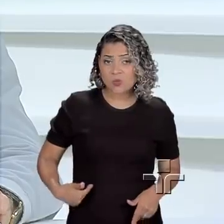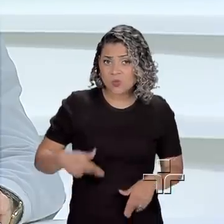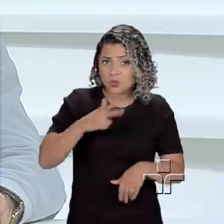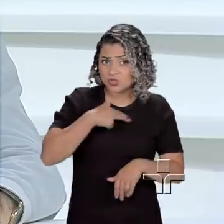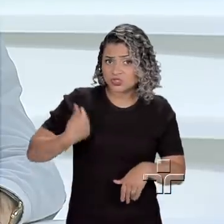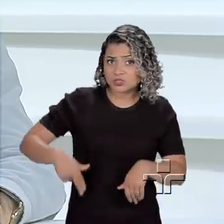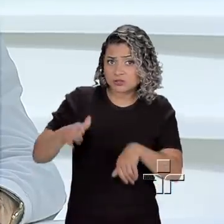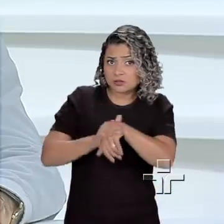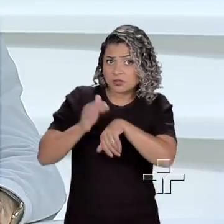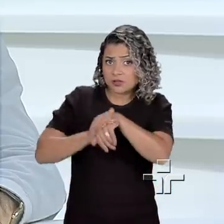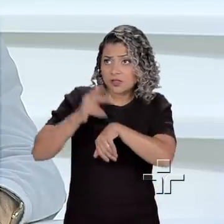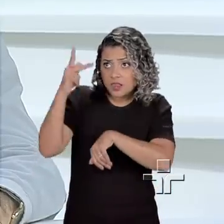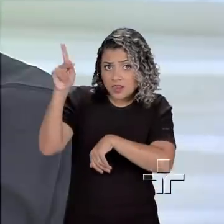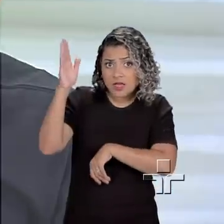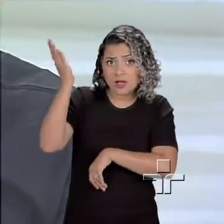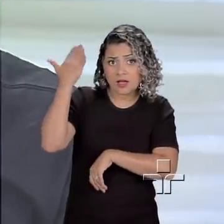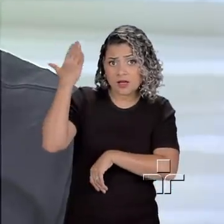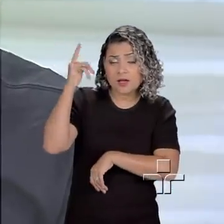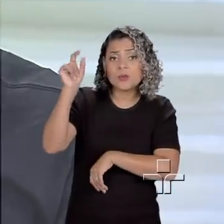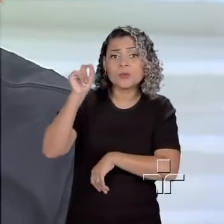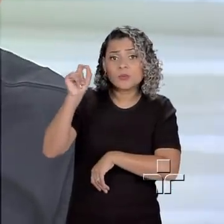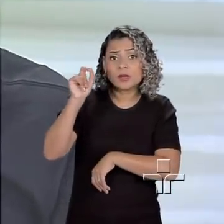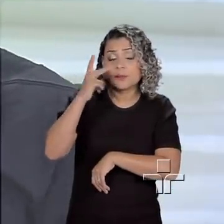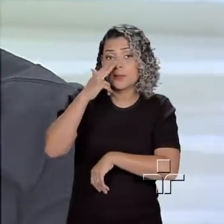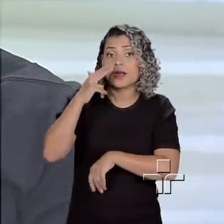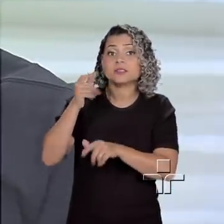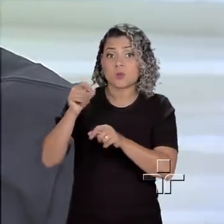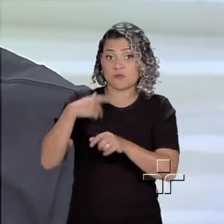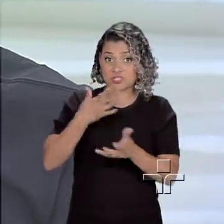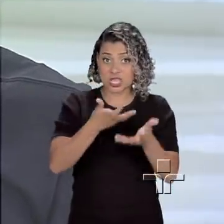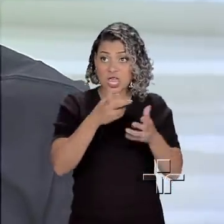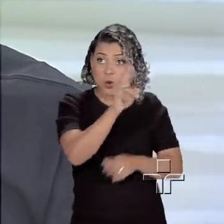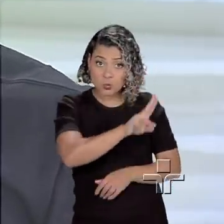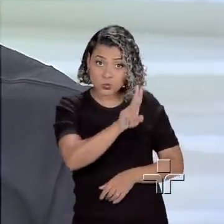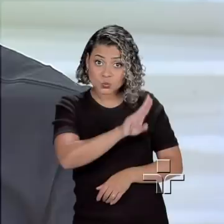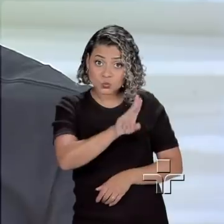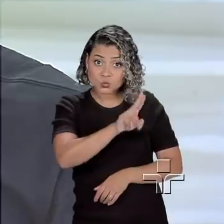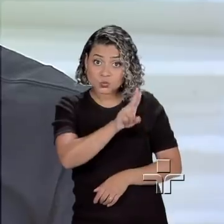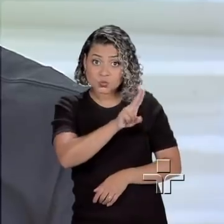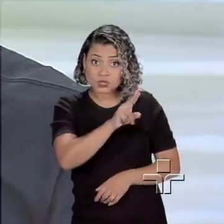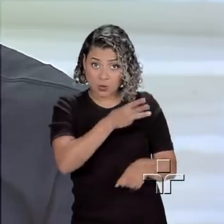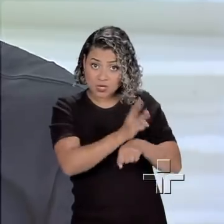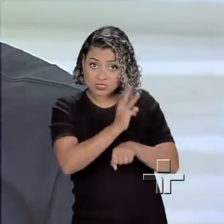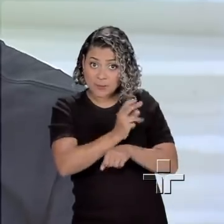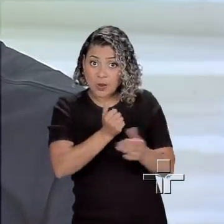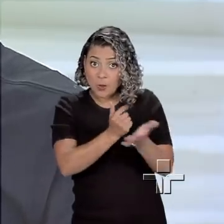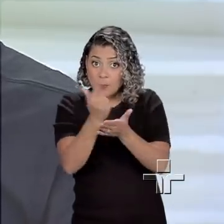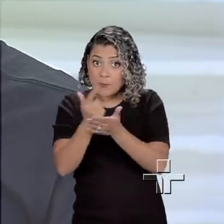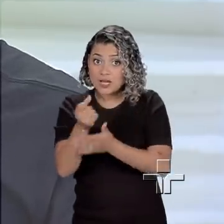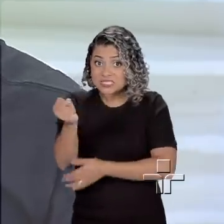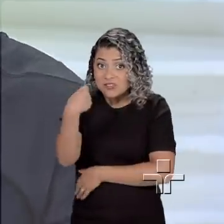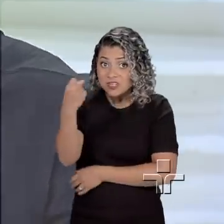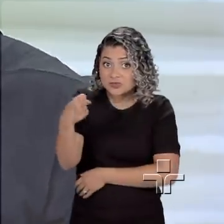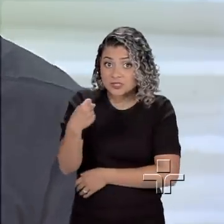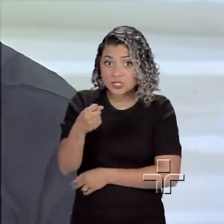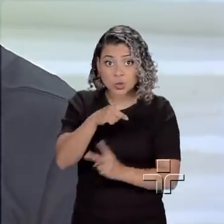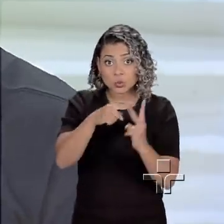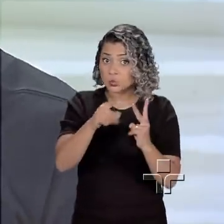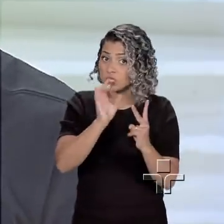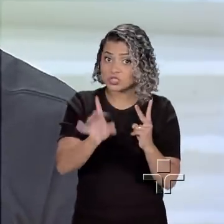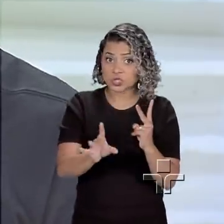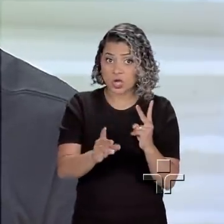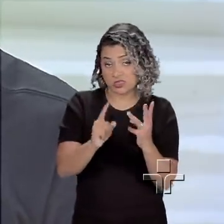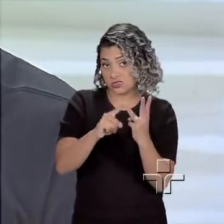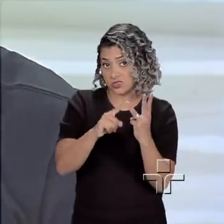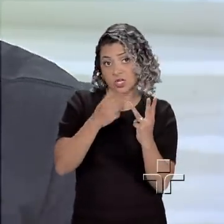entendeu? O Estado chinês, em última análise, vai dizer, você está querendo usar o seu WhatsApp para comprar cerveja, você já comprou 2 cervejas hoje, você não pode comprar a